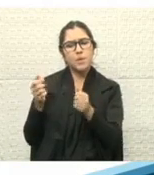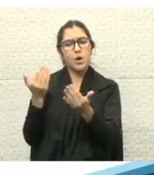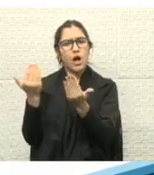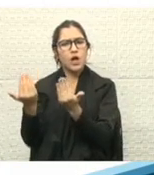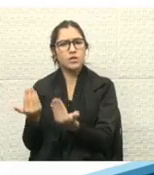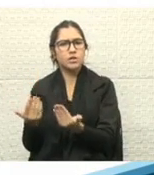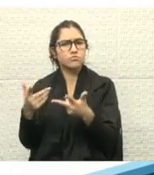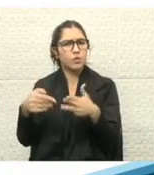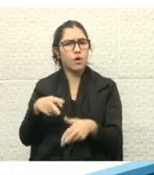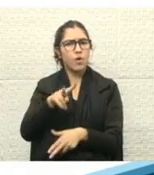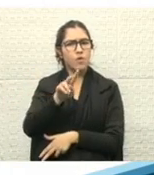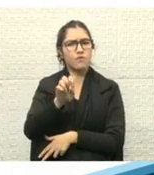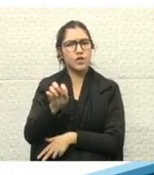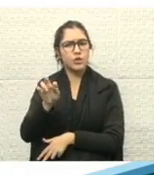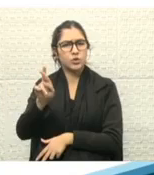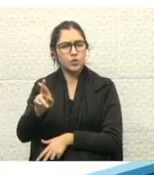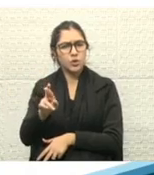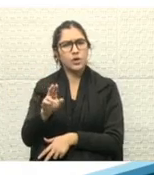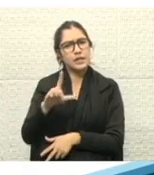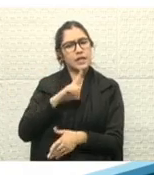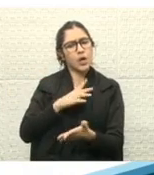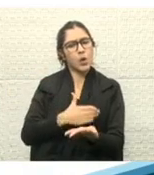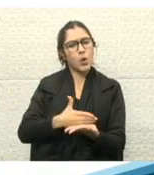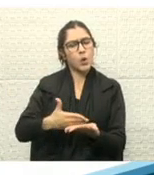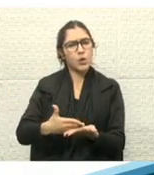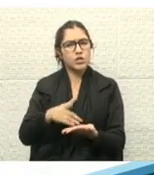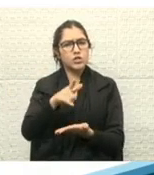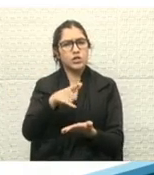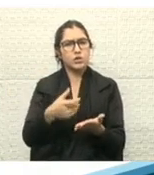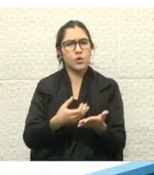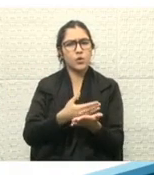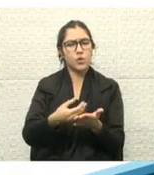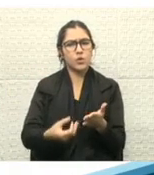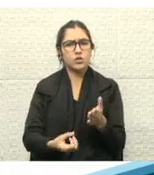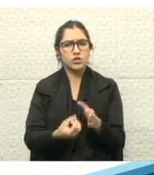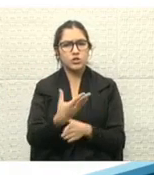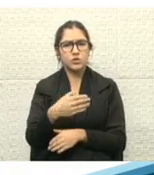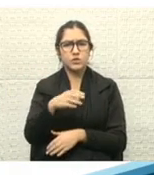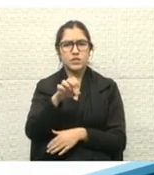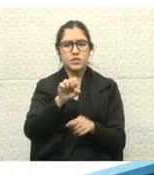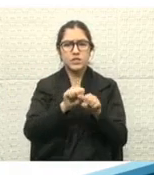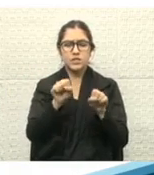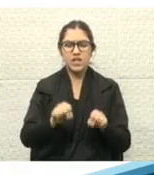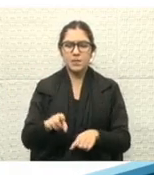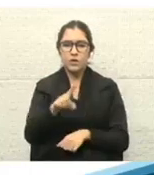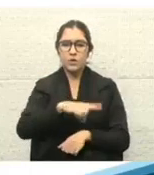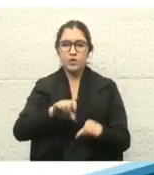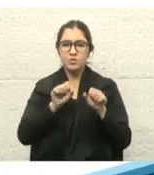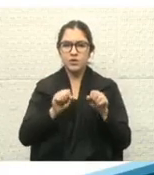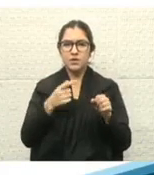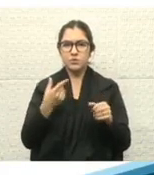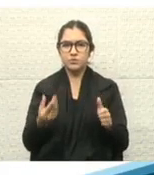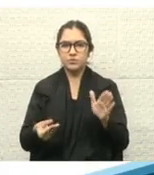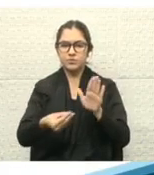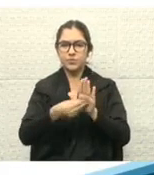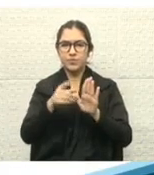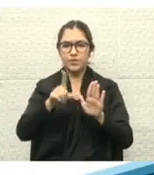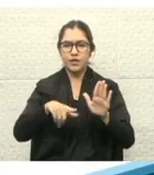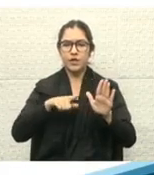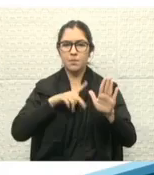associá-lo como um vetor cuja origem está na origem do sistema. E nós podemos empregar